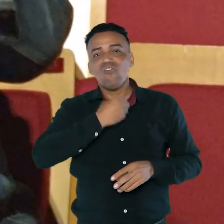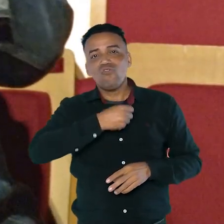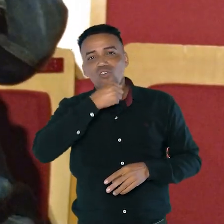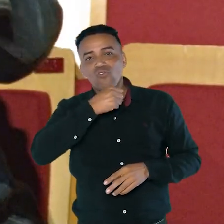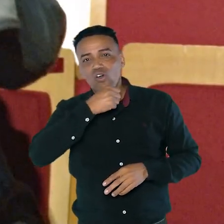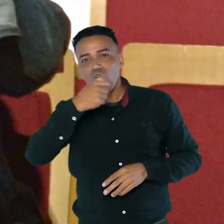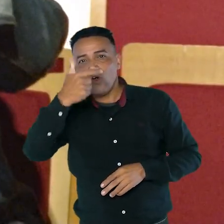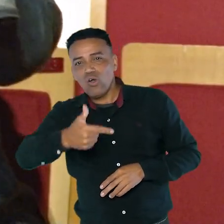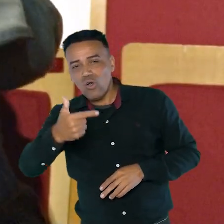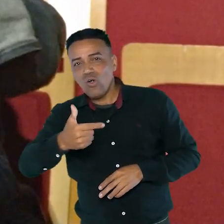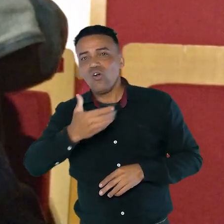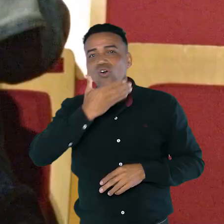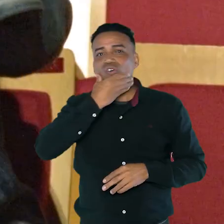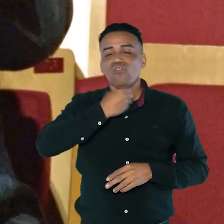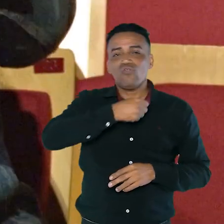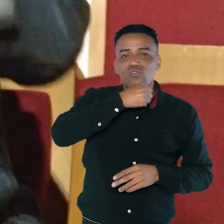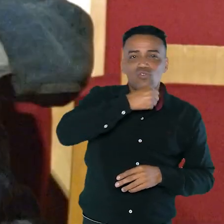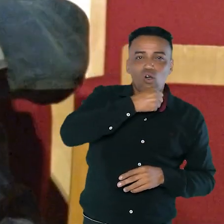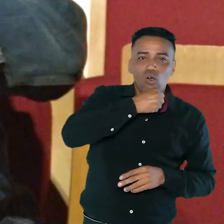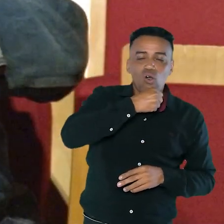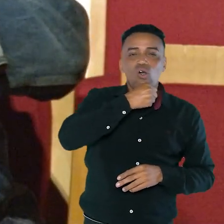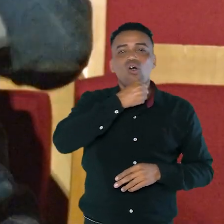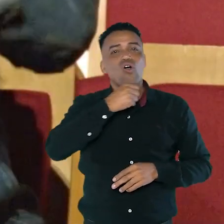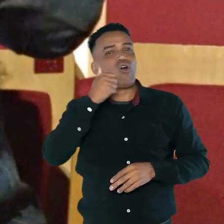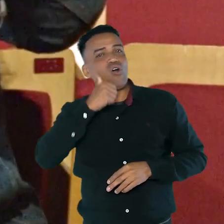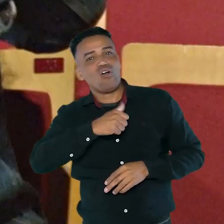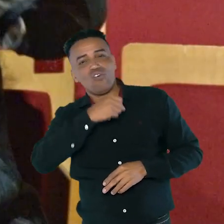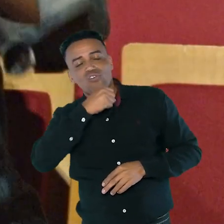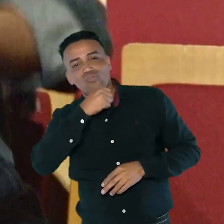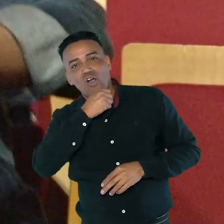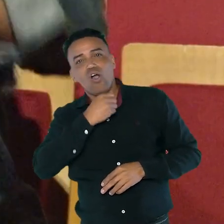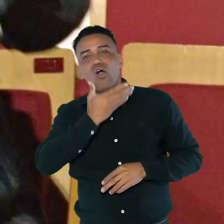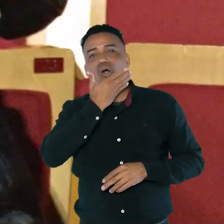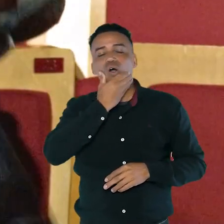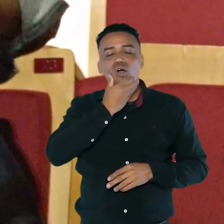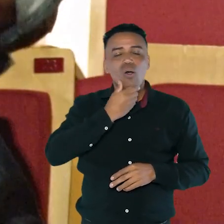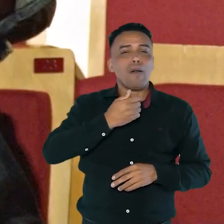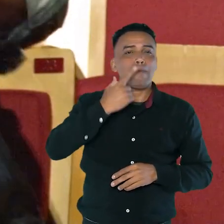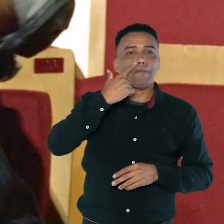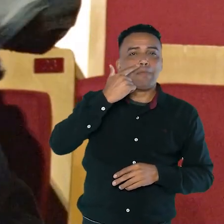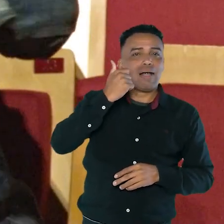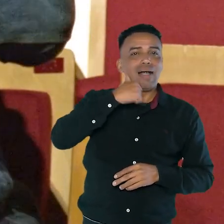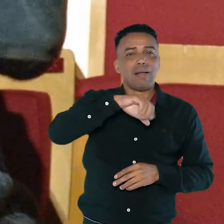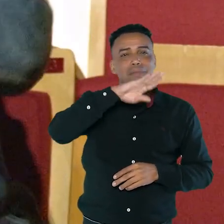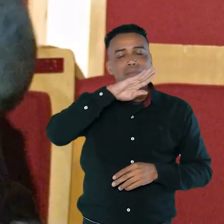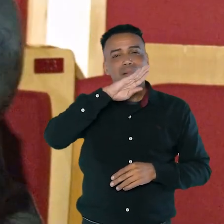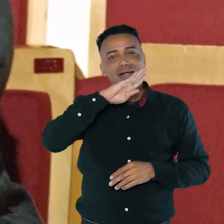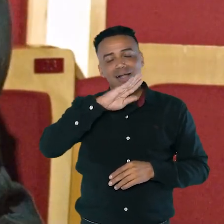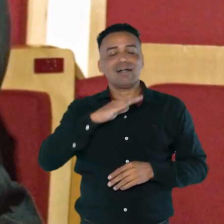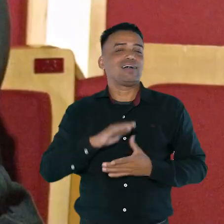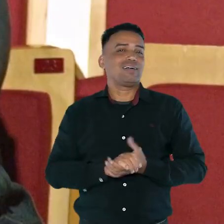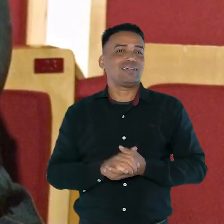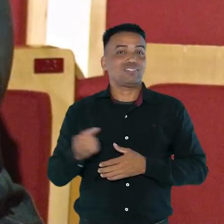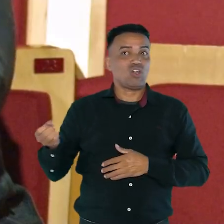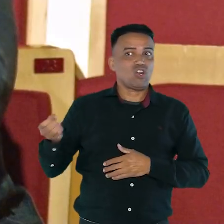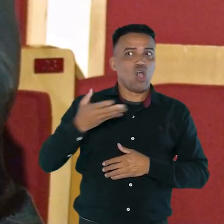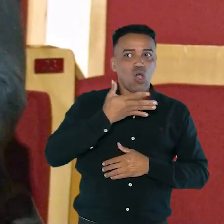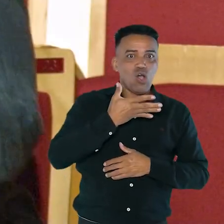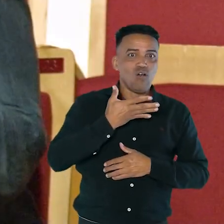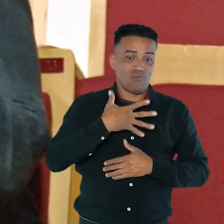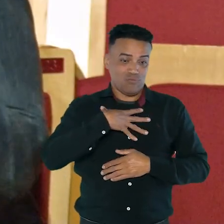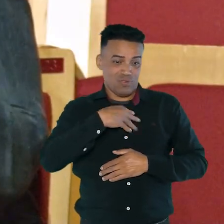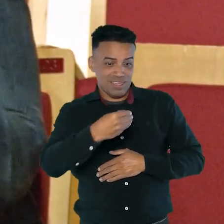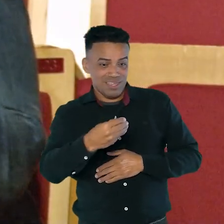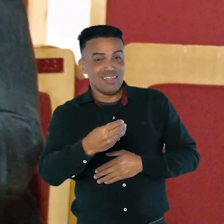bisavó, avó, pai, Andresa, Benjamin e Sofia, que é a nova geração, né? E